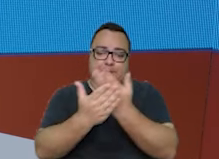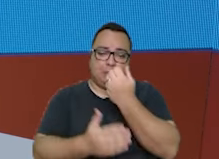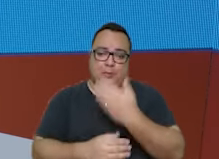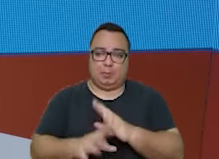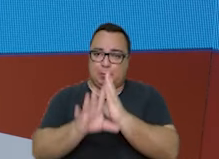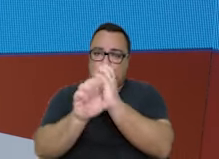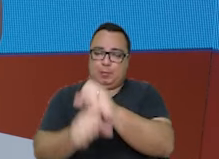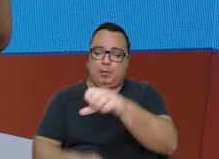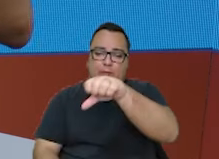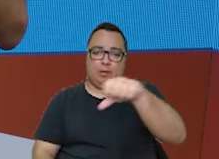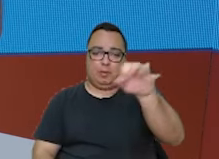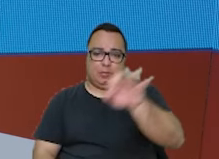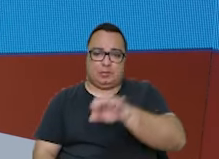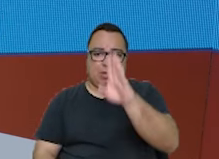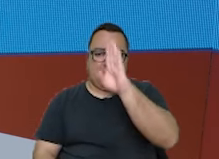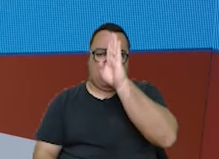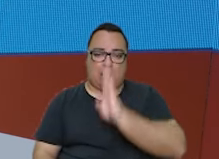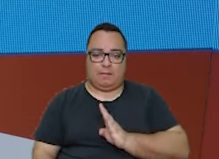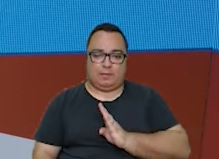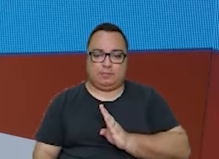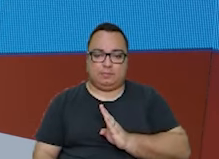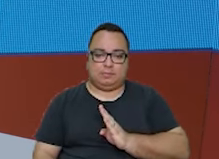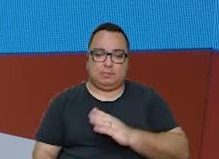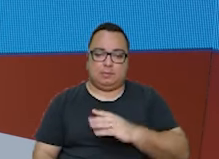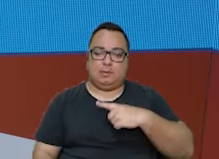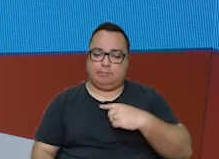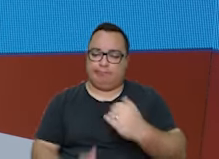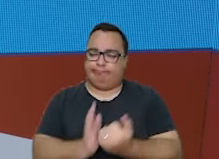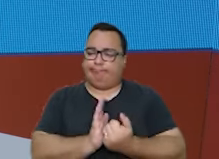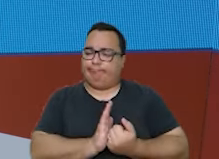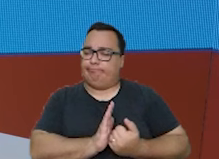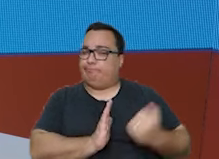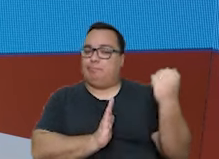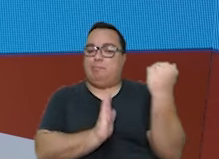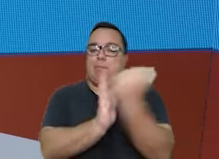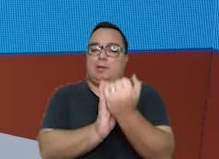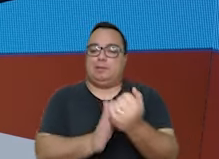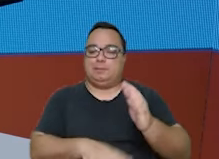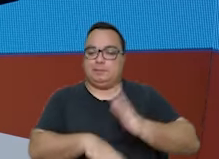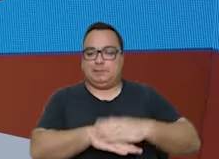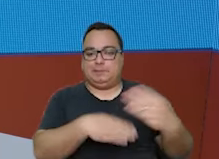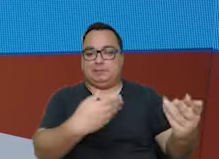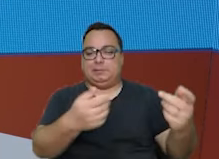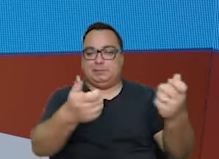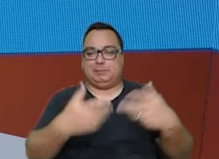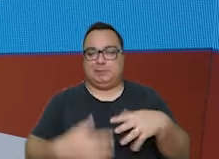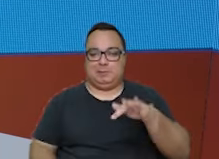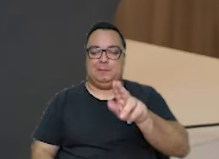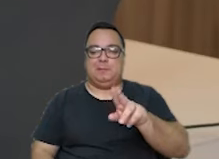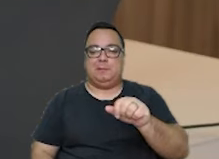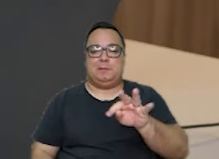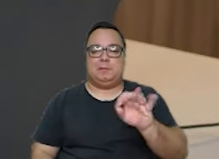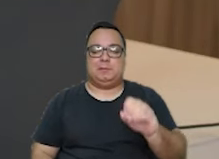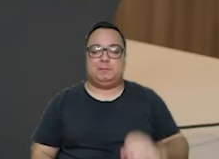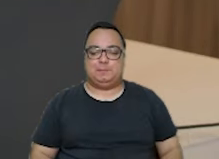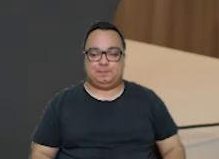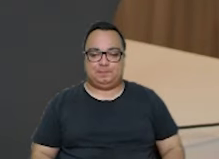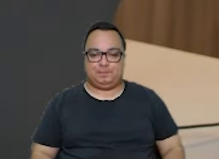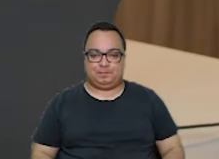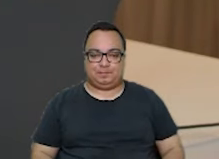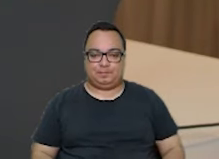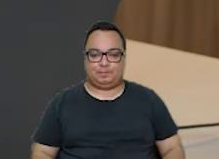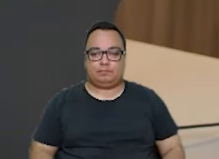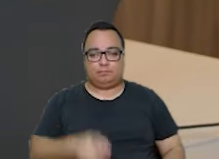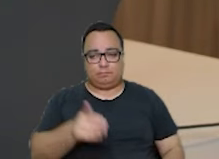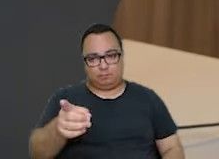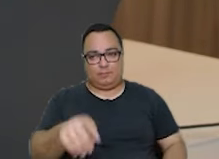gratuito né Que bacana mas também temos muitas outras coisas aí depois fal Conta mais é aí no no físico né Você foi